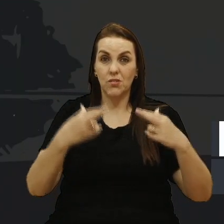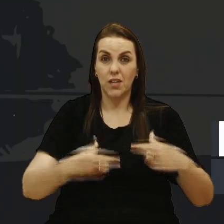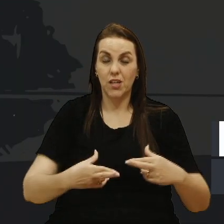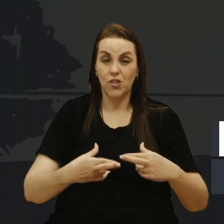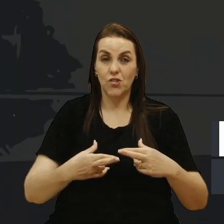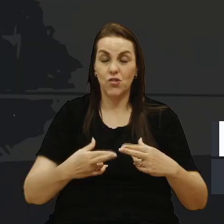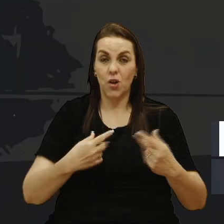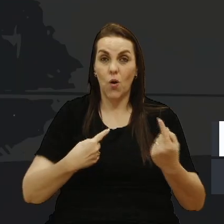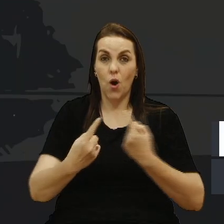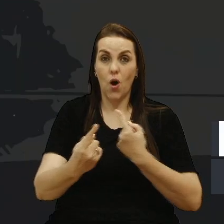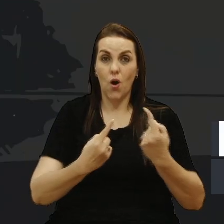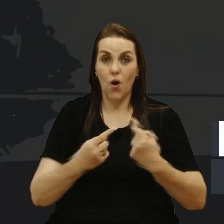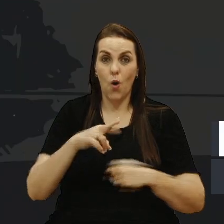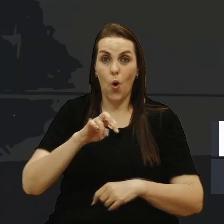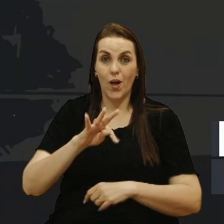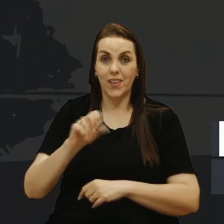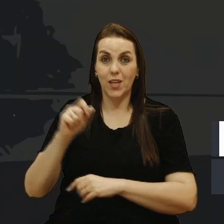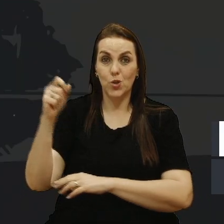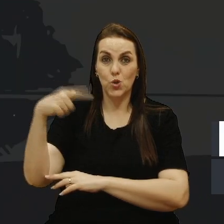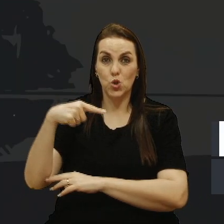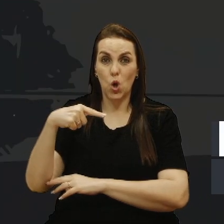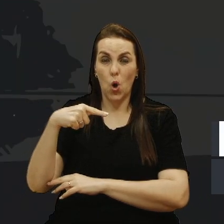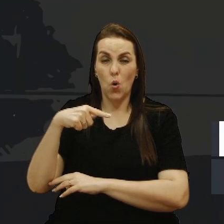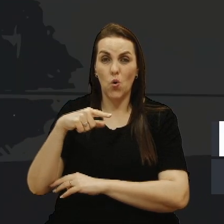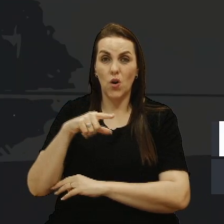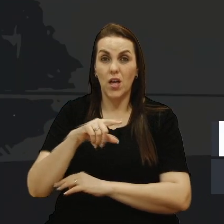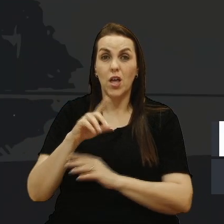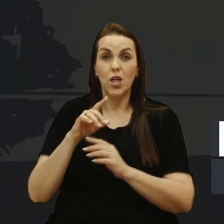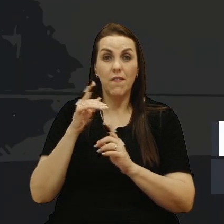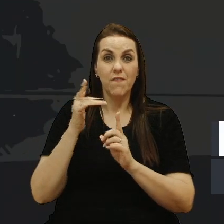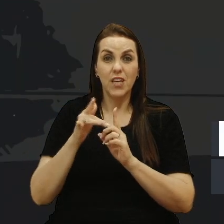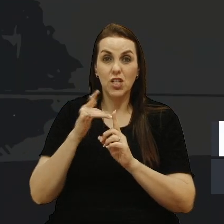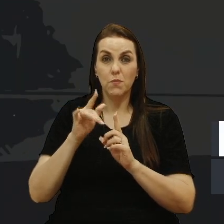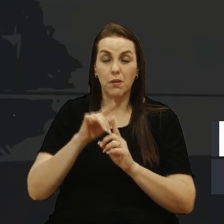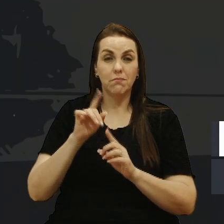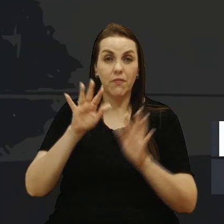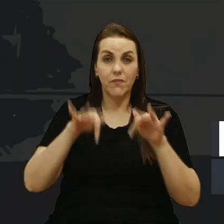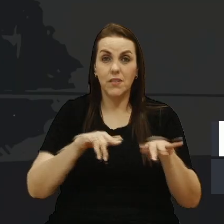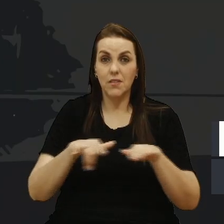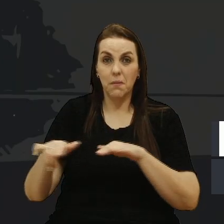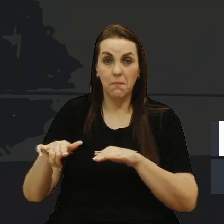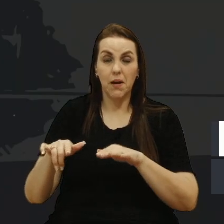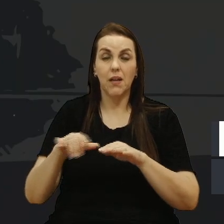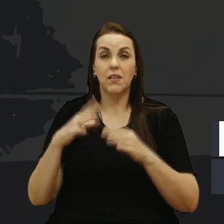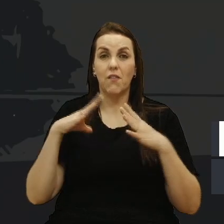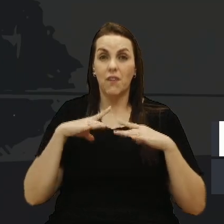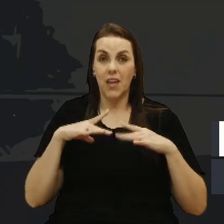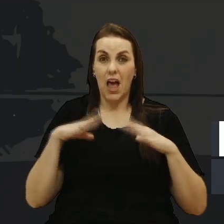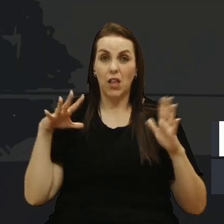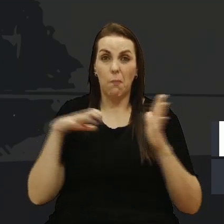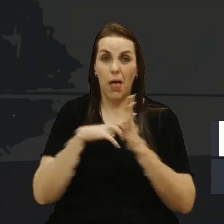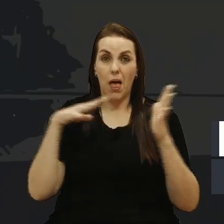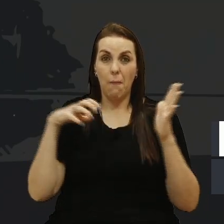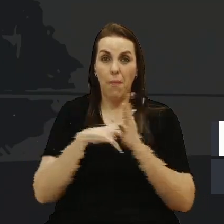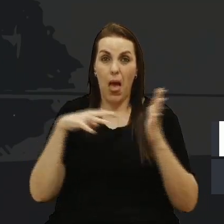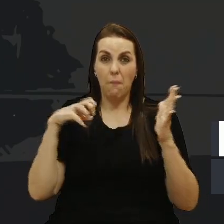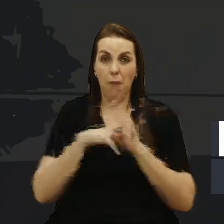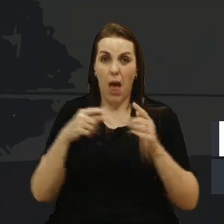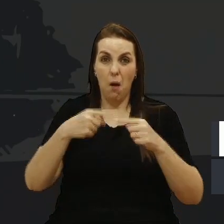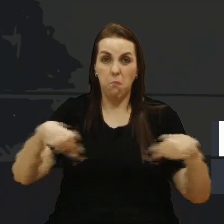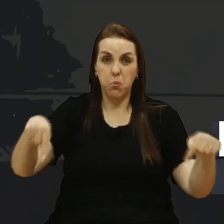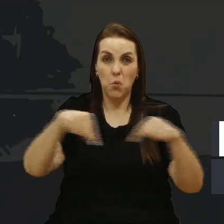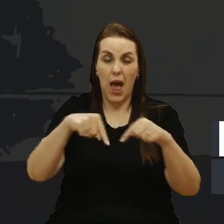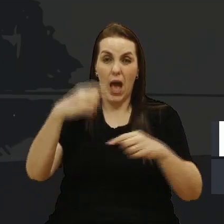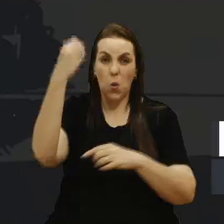do Sol, que vitima todo final de semana e todo feriadão gente. Porque tem buraco, está mal iluminada,